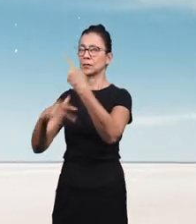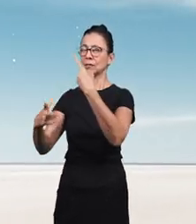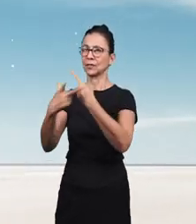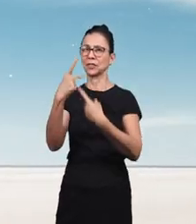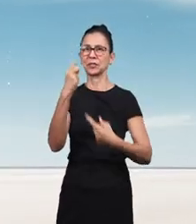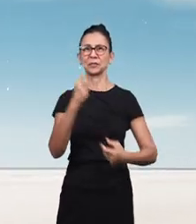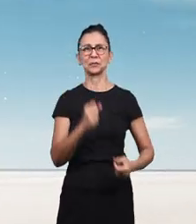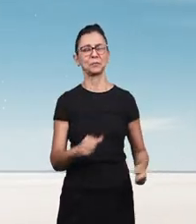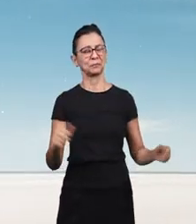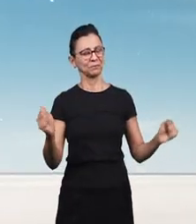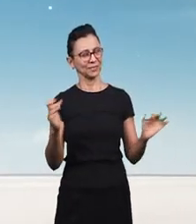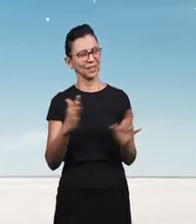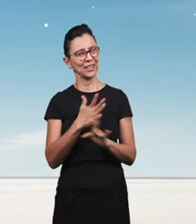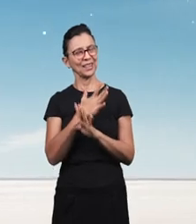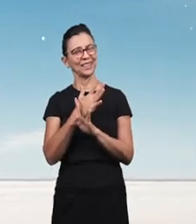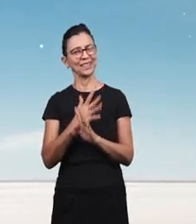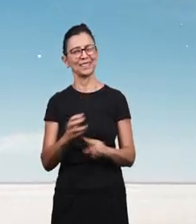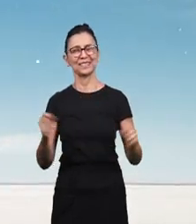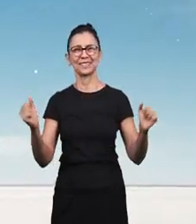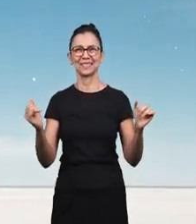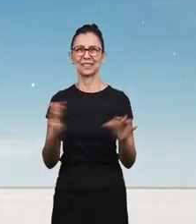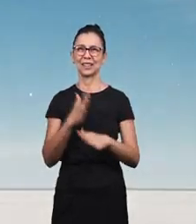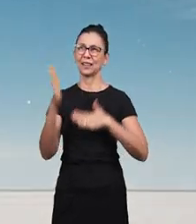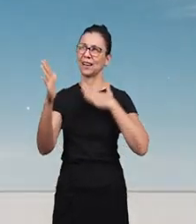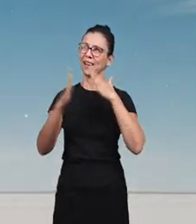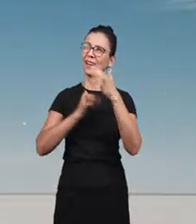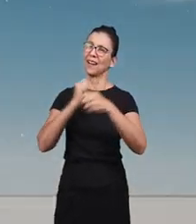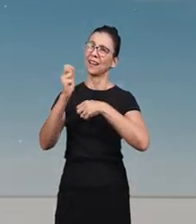Jesus. Glória, glória,